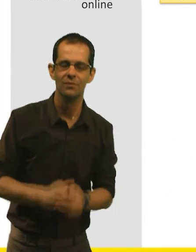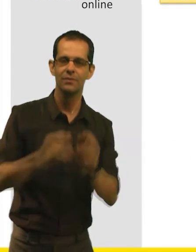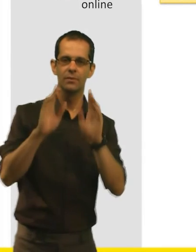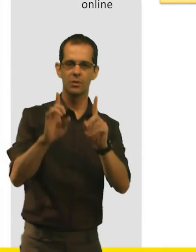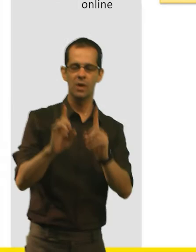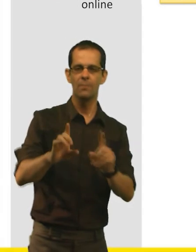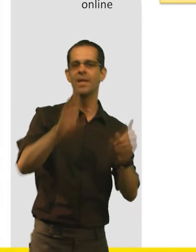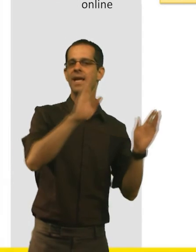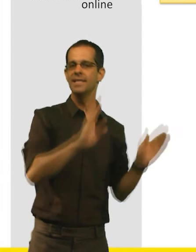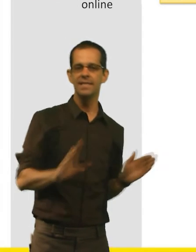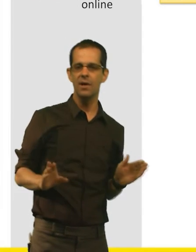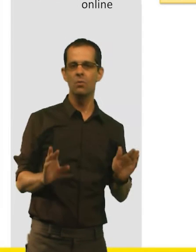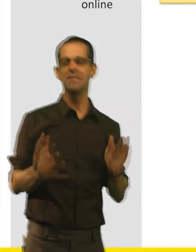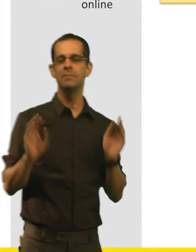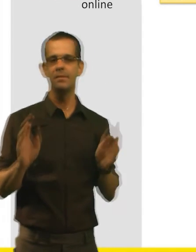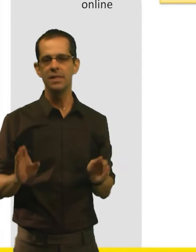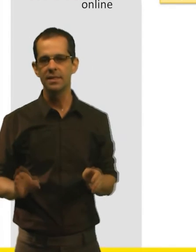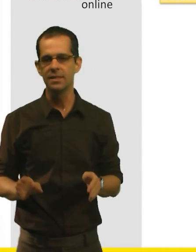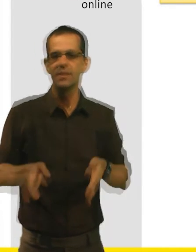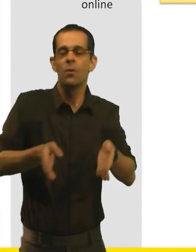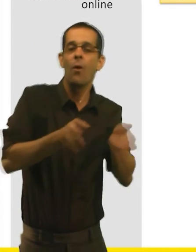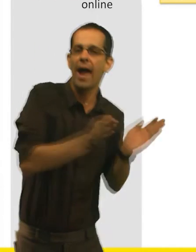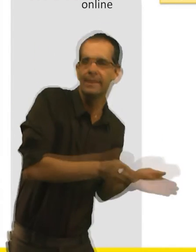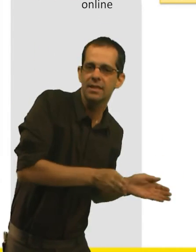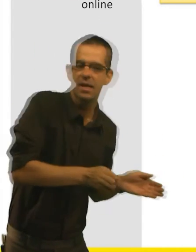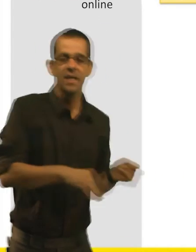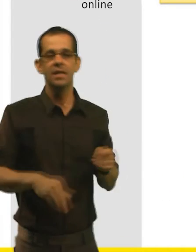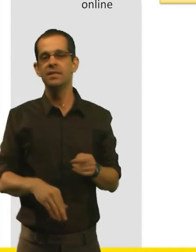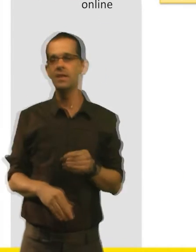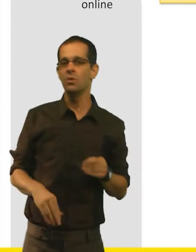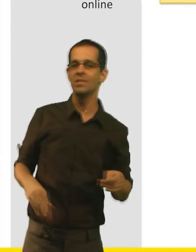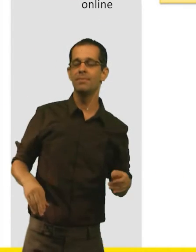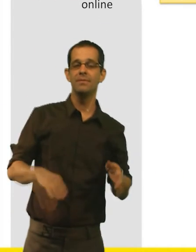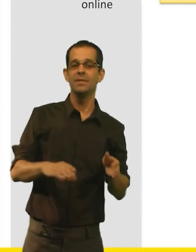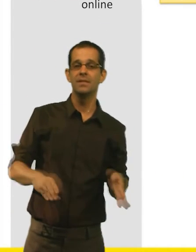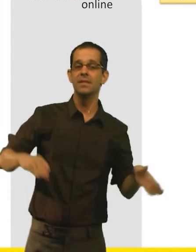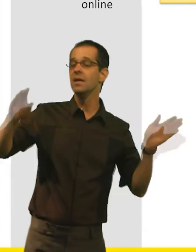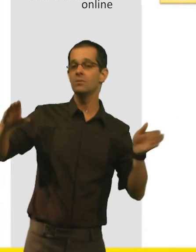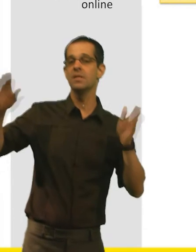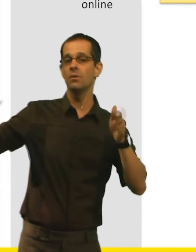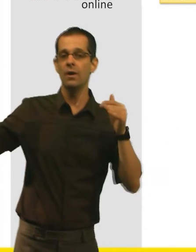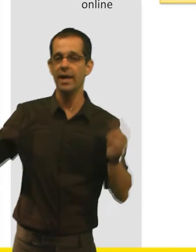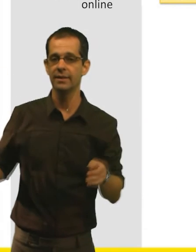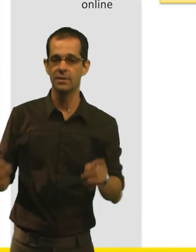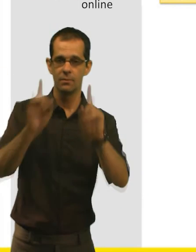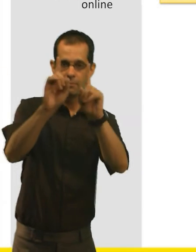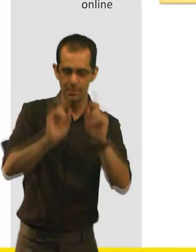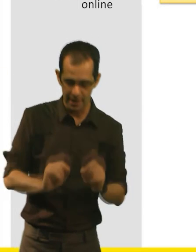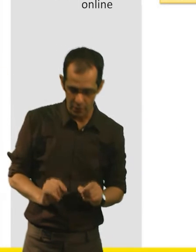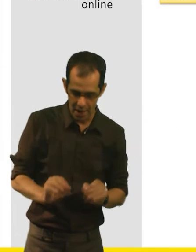objetivo? Pessoal, existem algumas premissas que são corretas e existem algumas premissas que não são